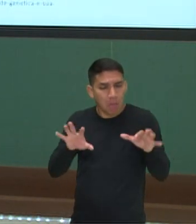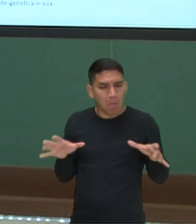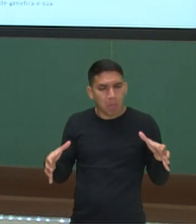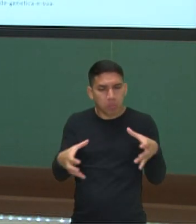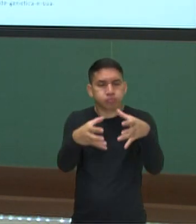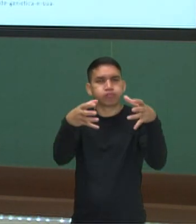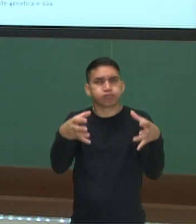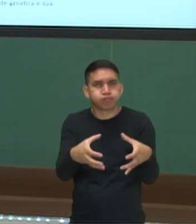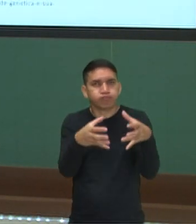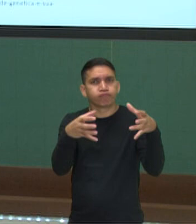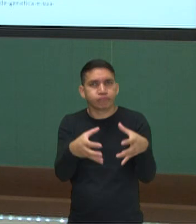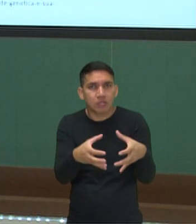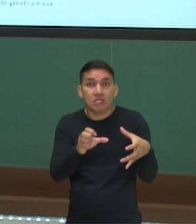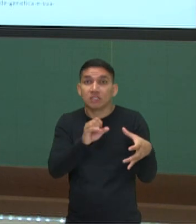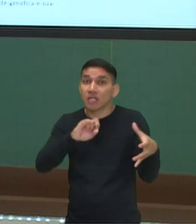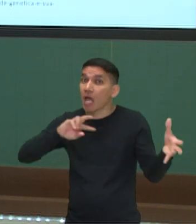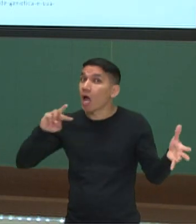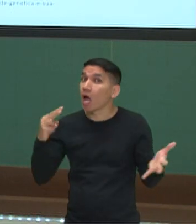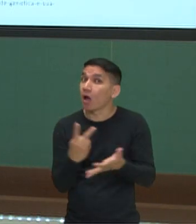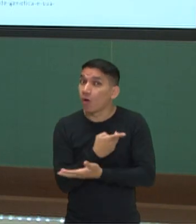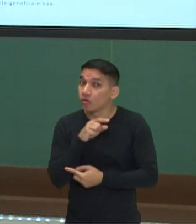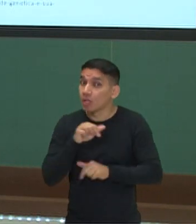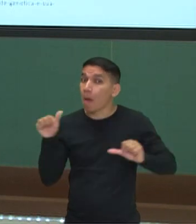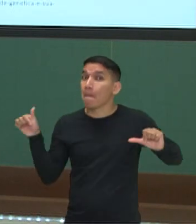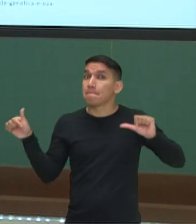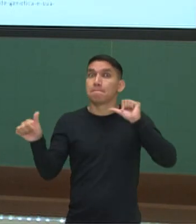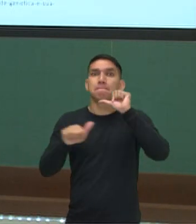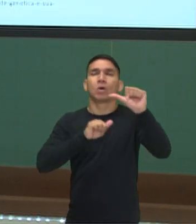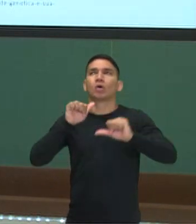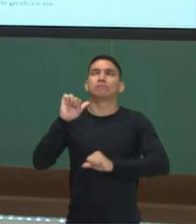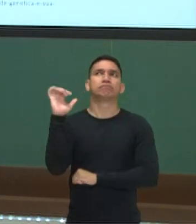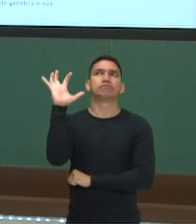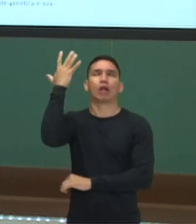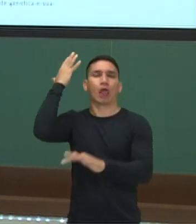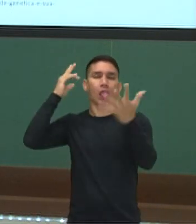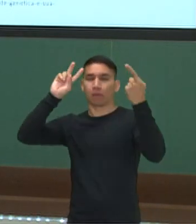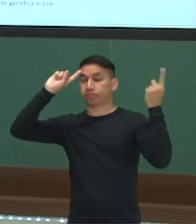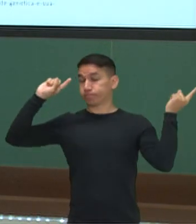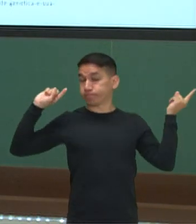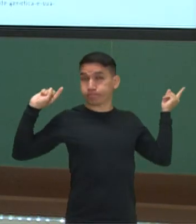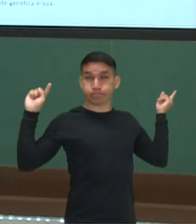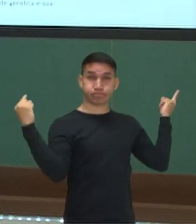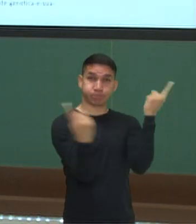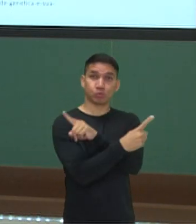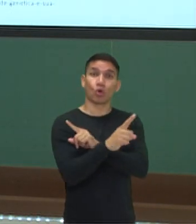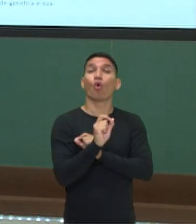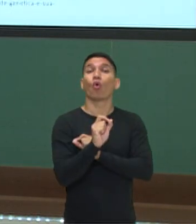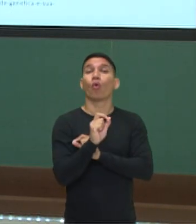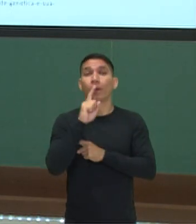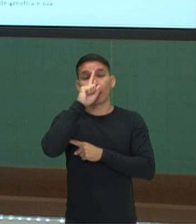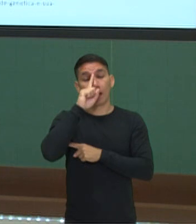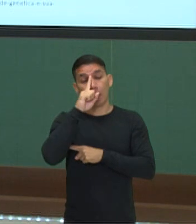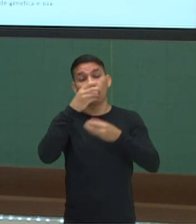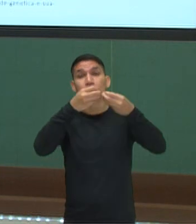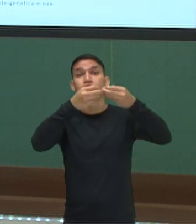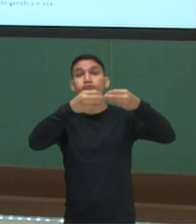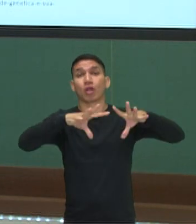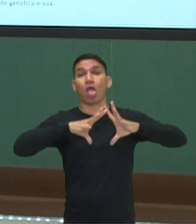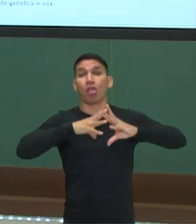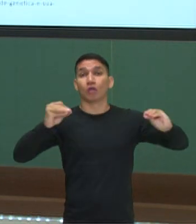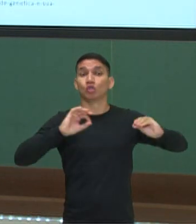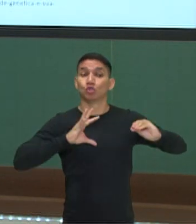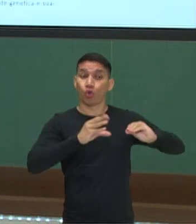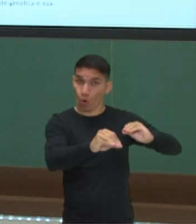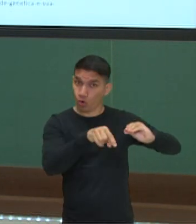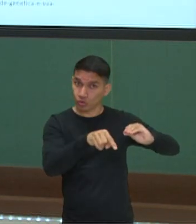população, caso aconteçam essas mudanças drásticas, aqui a gente vai ter um risco menor de extinção. Então,